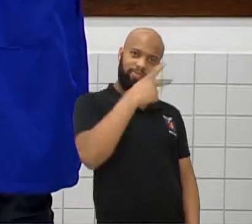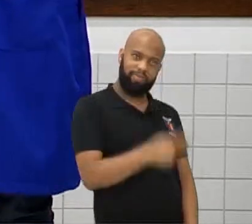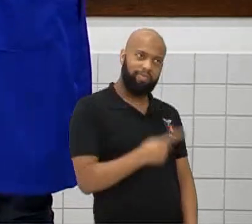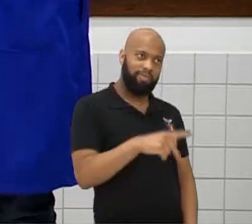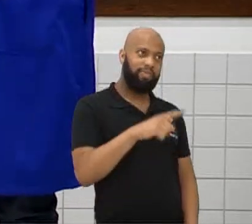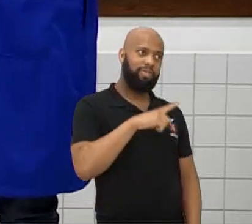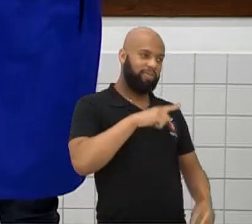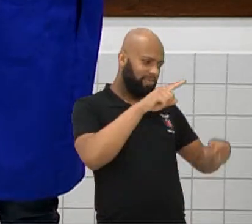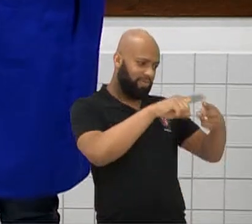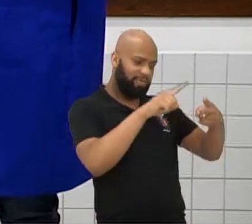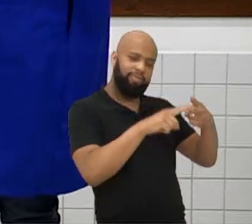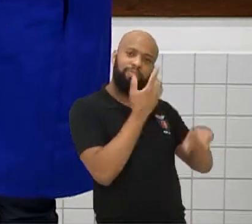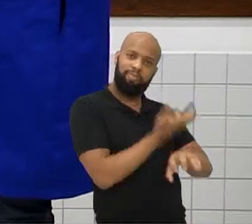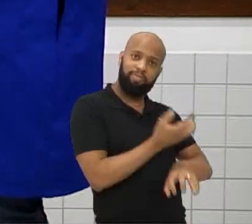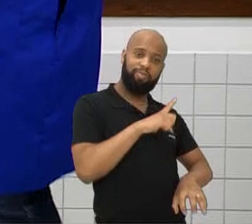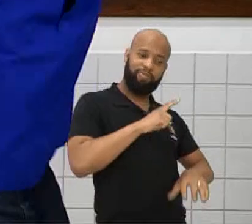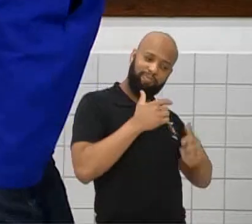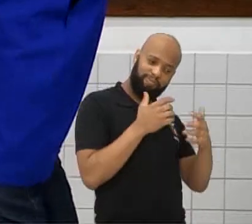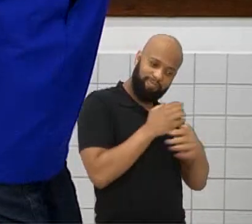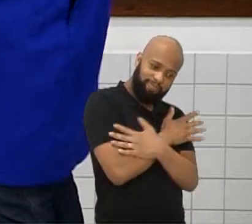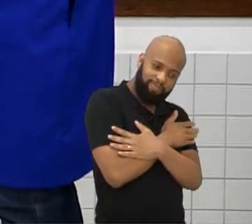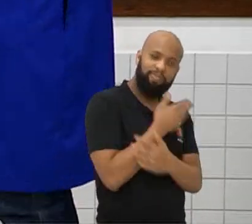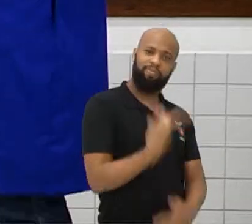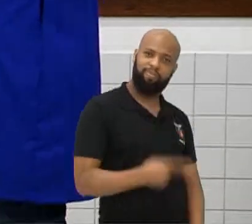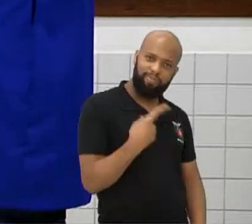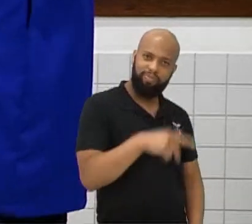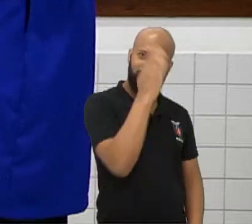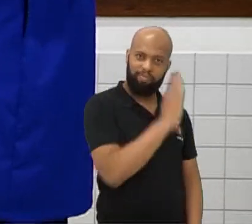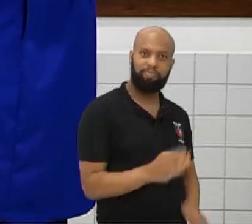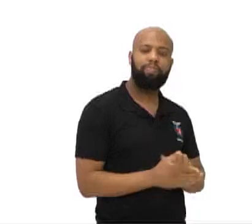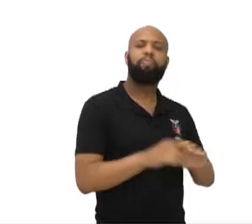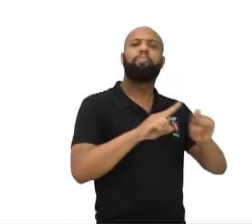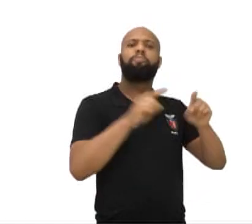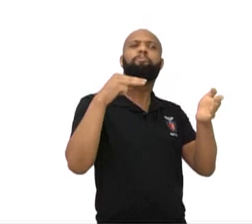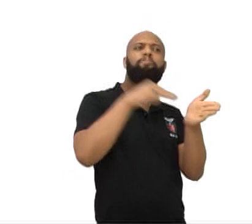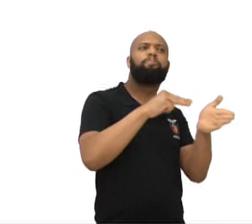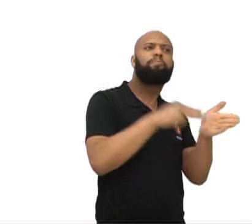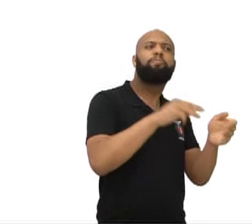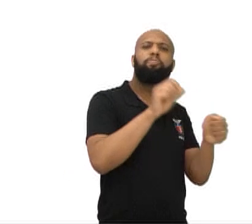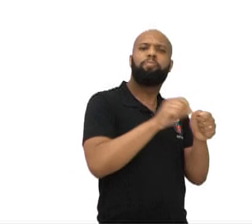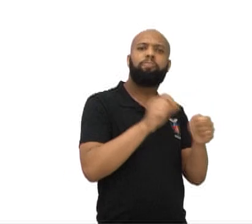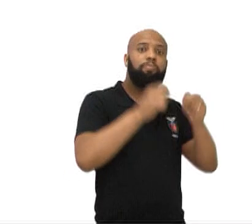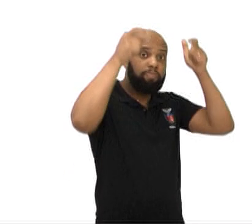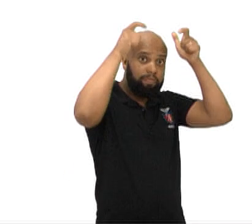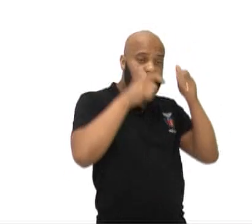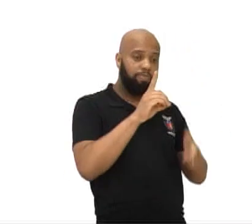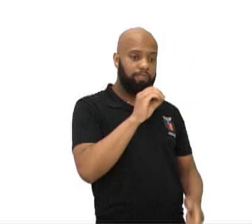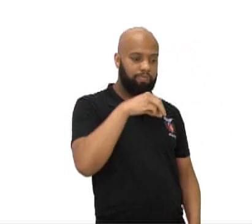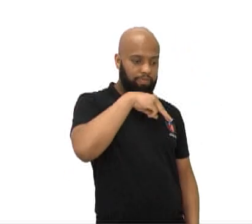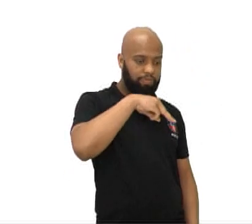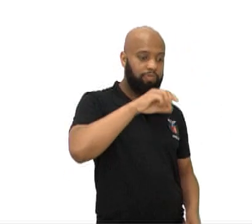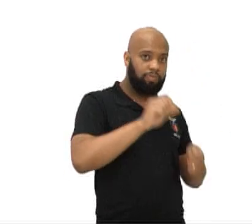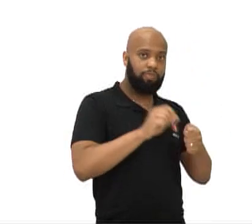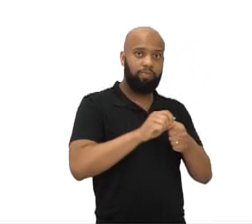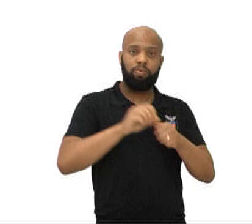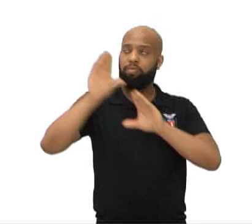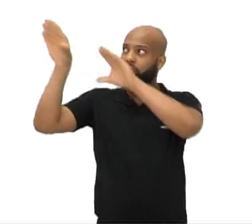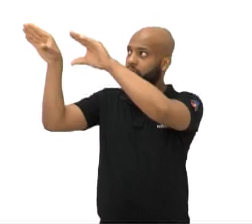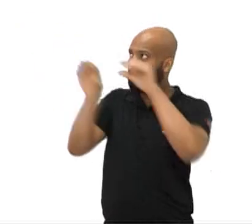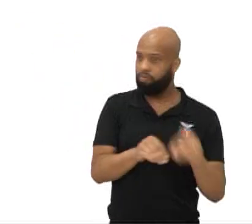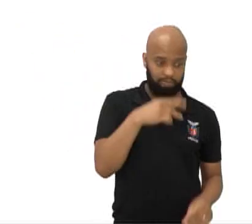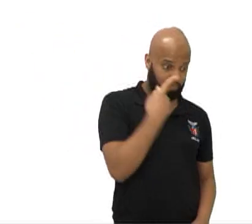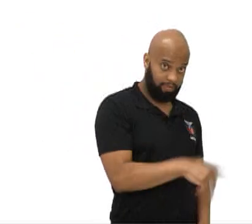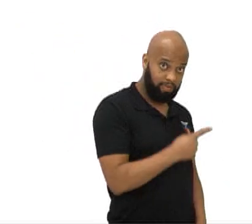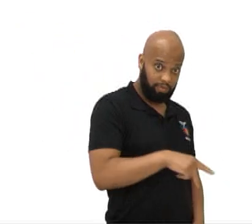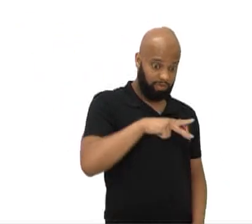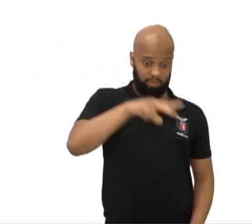país. Certo? Mas vamos para o nosso primeiro quiz. Qual motivo levou o príncipe regente Dom João VI a decidir pela transferência da corte